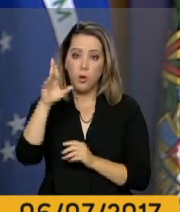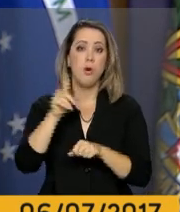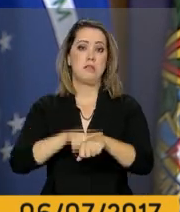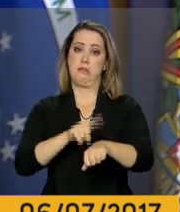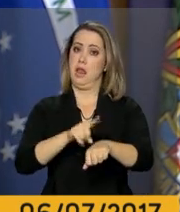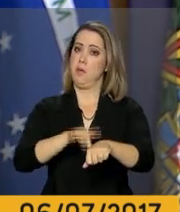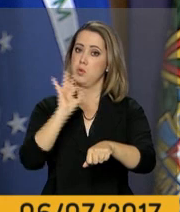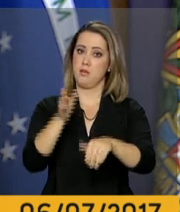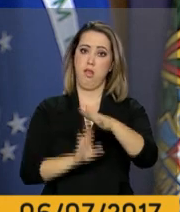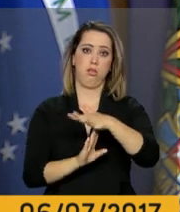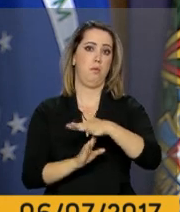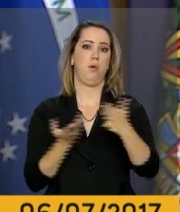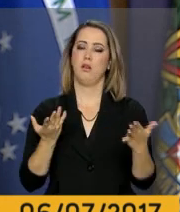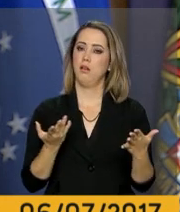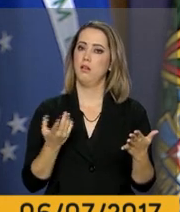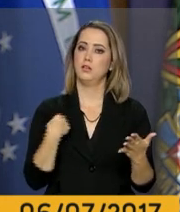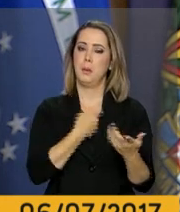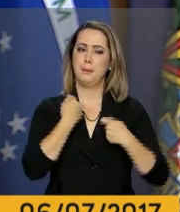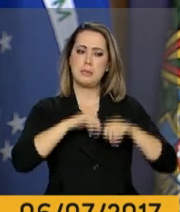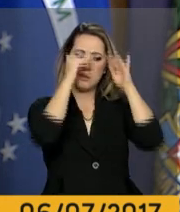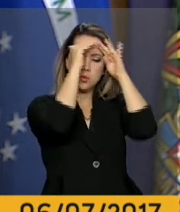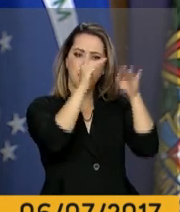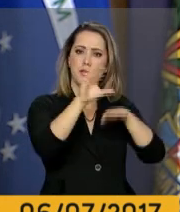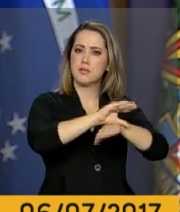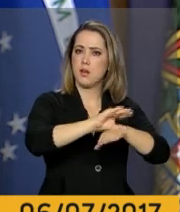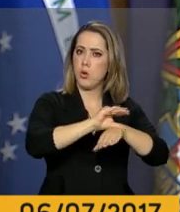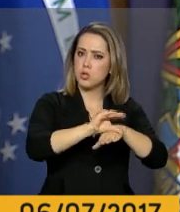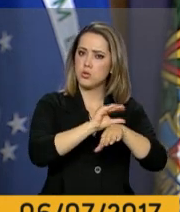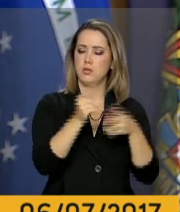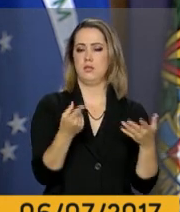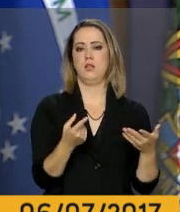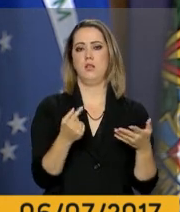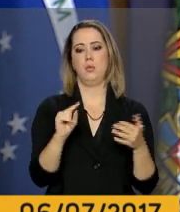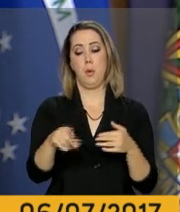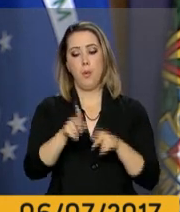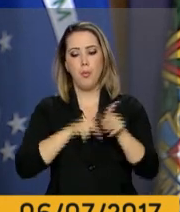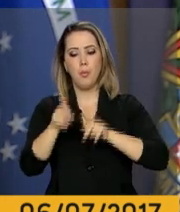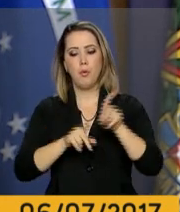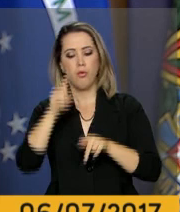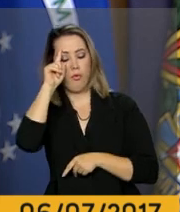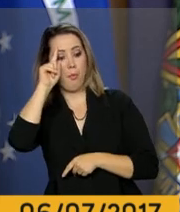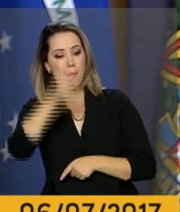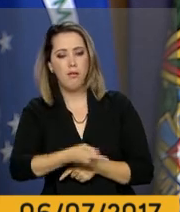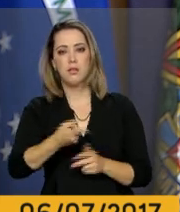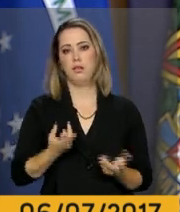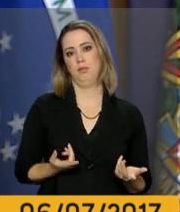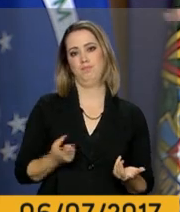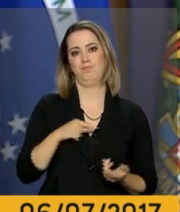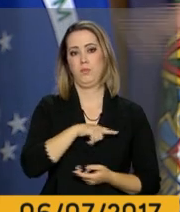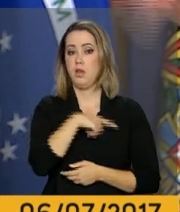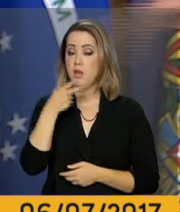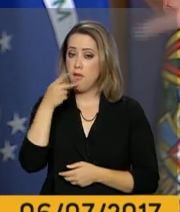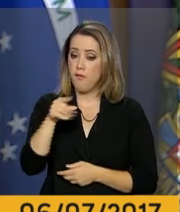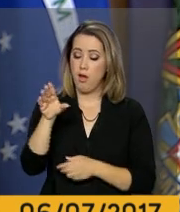que obedecer à constituição a constituição foi determinada pela soberania popular e deixar aqui pra vocês que são